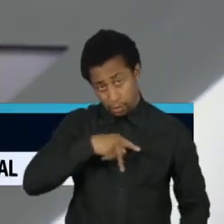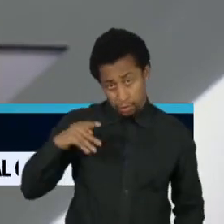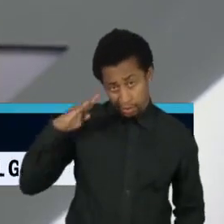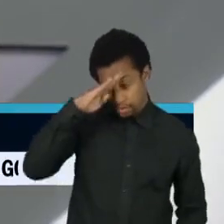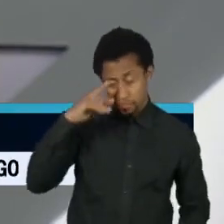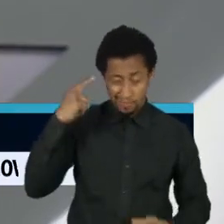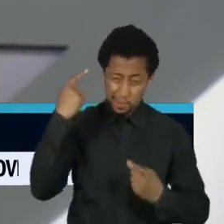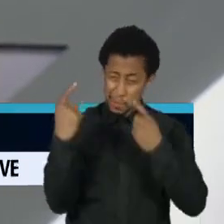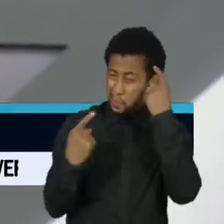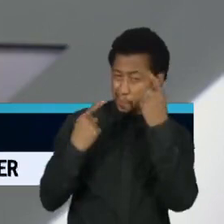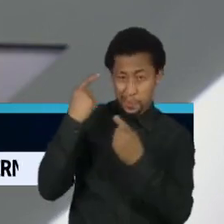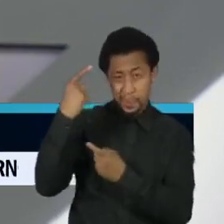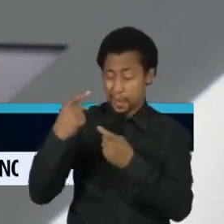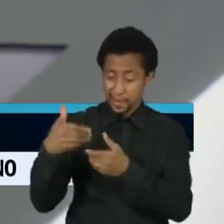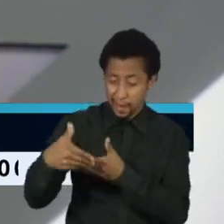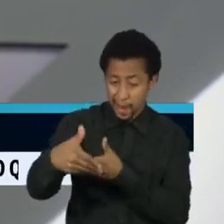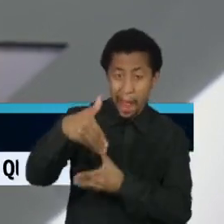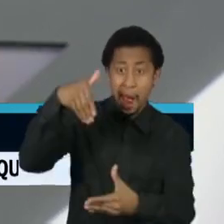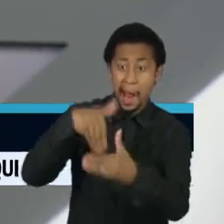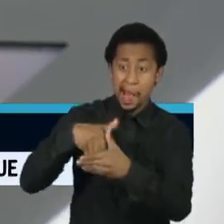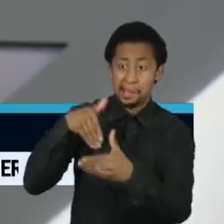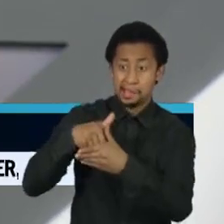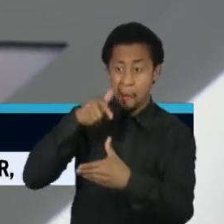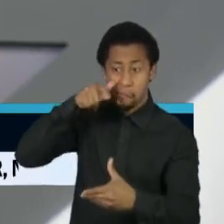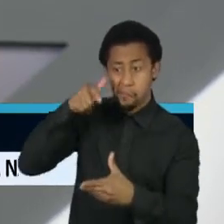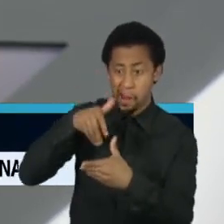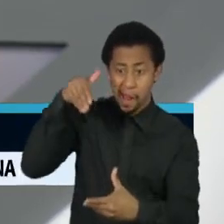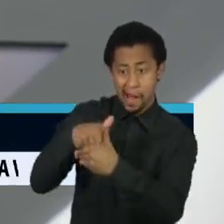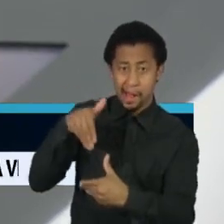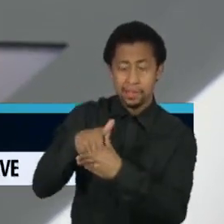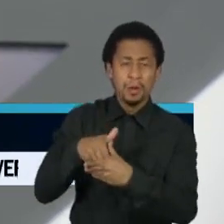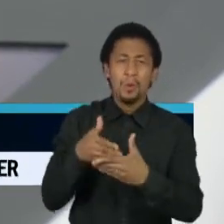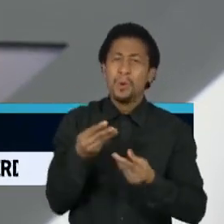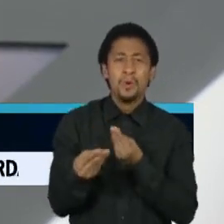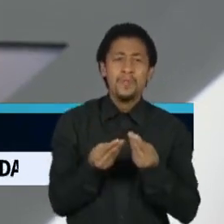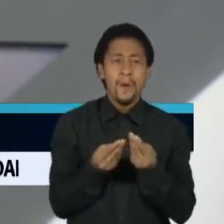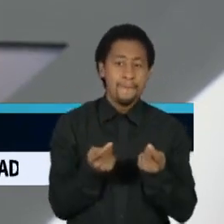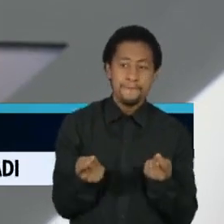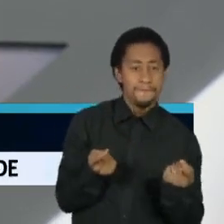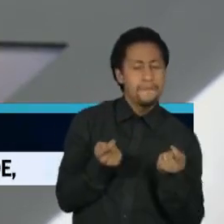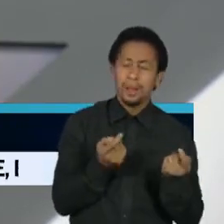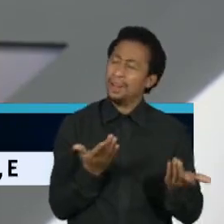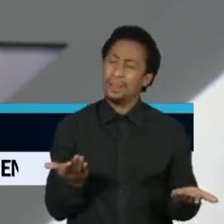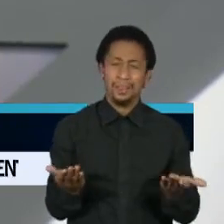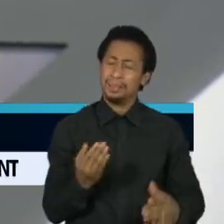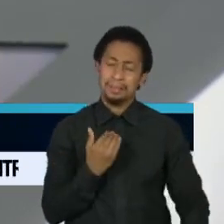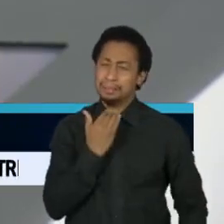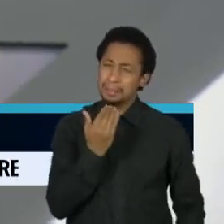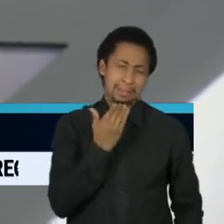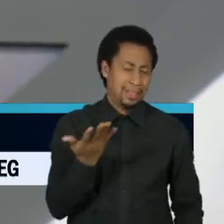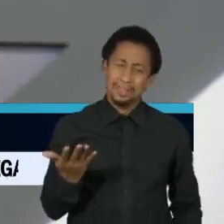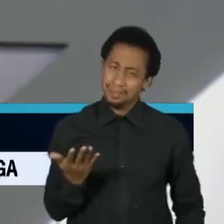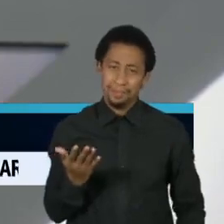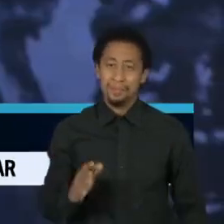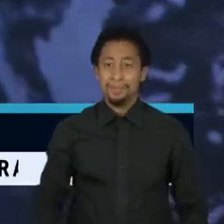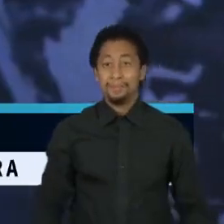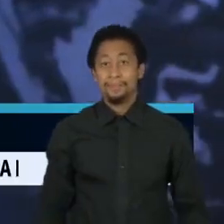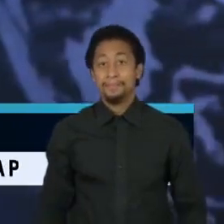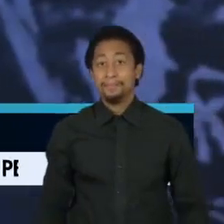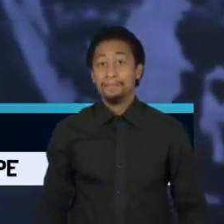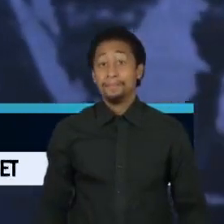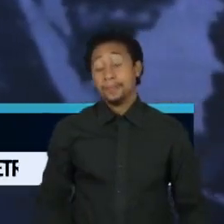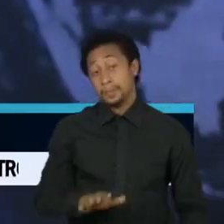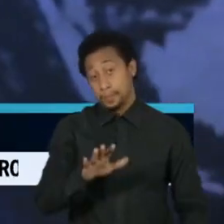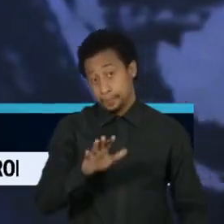mais preocupado com a eleição do que com o país, que a gente vai arrumar alguma solução estável. Vai ser mais insegurança. Agora, Dimas, por que os